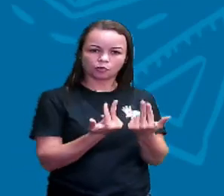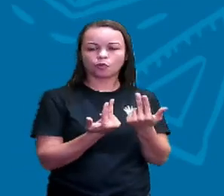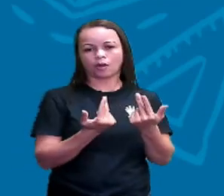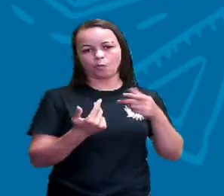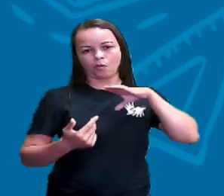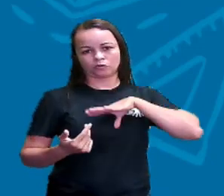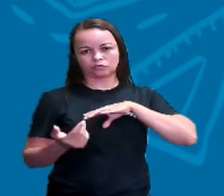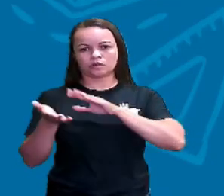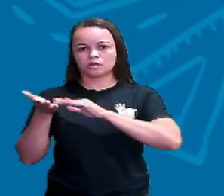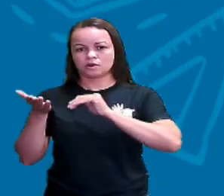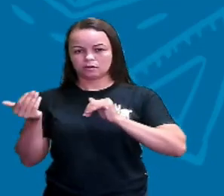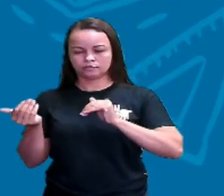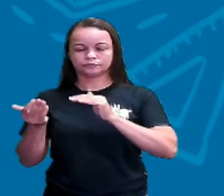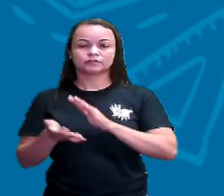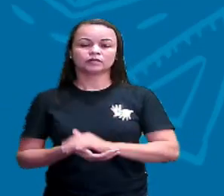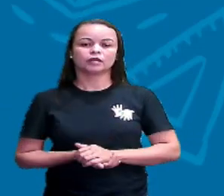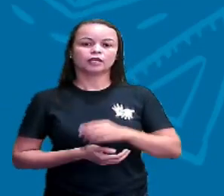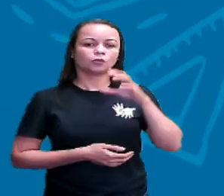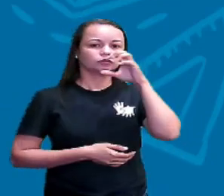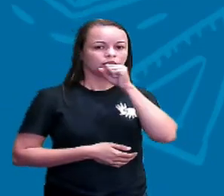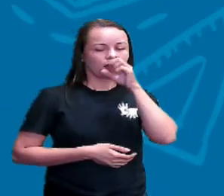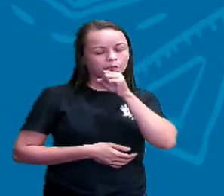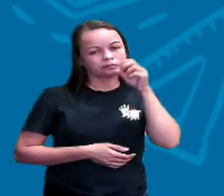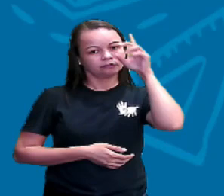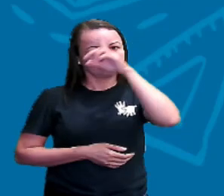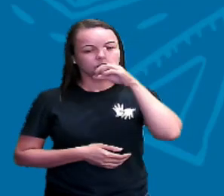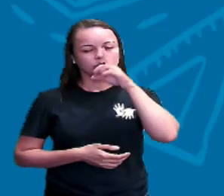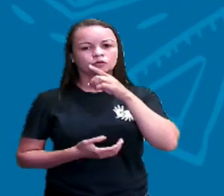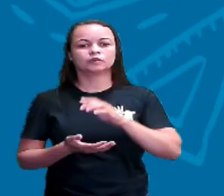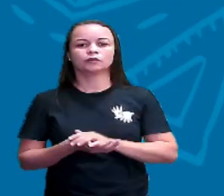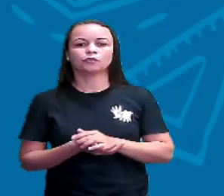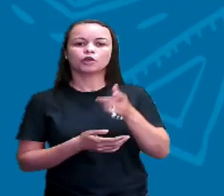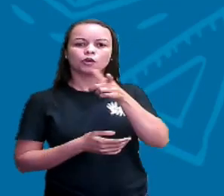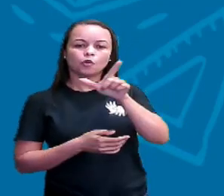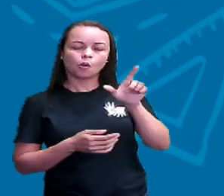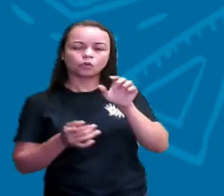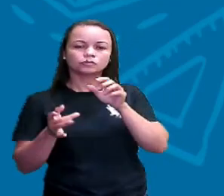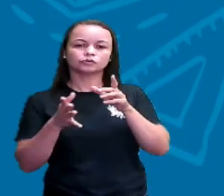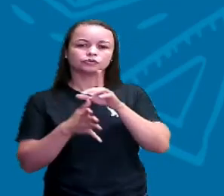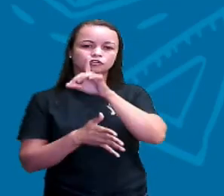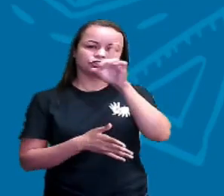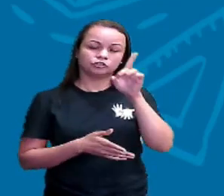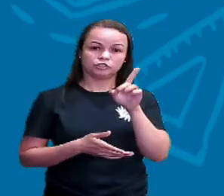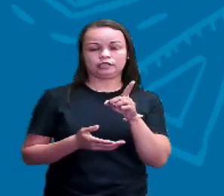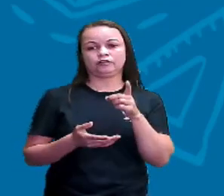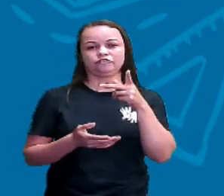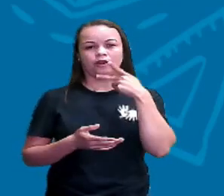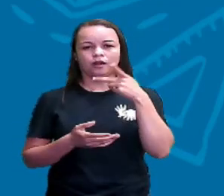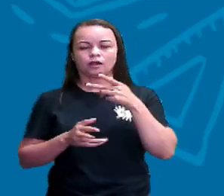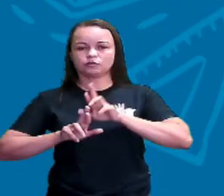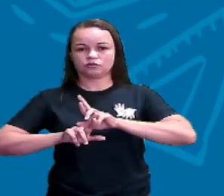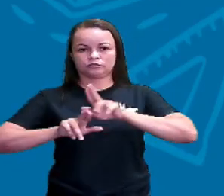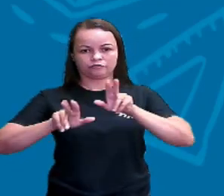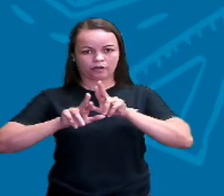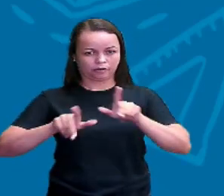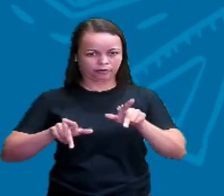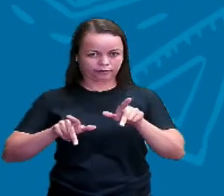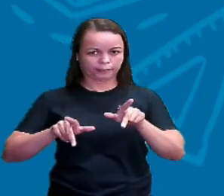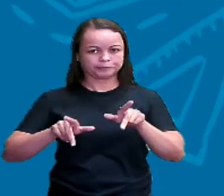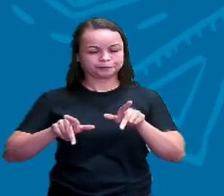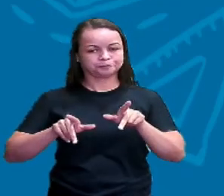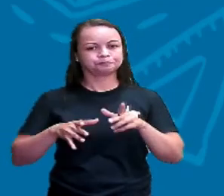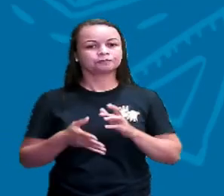é o sábado e o domingo, e os demais dias nós pronunciamos de uma forma totalmente diferente.